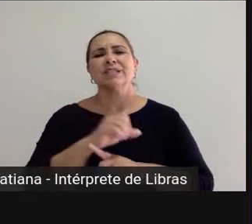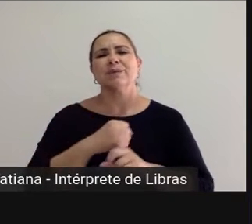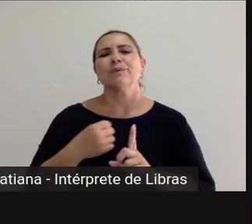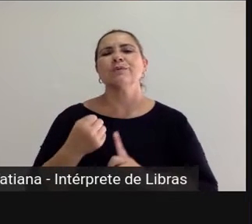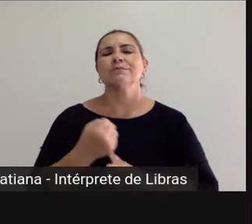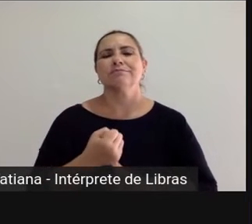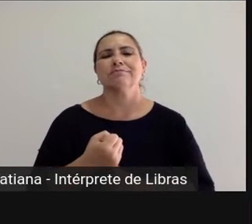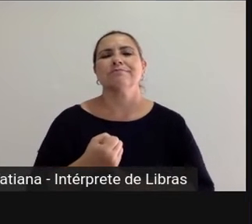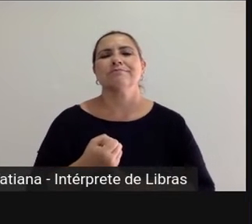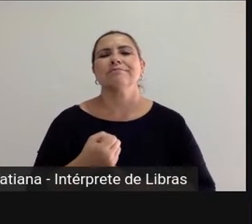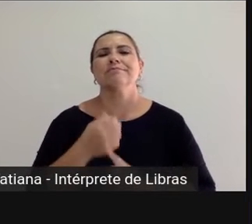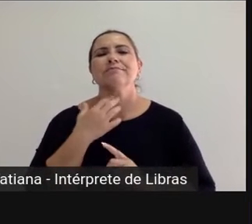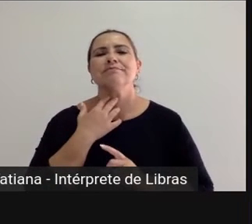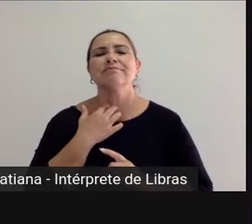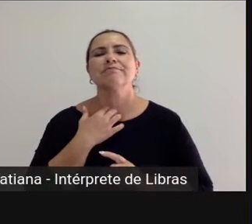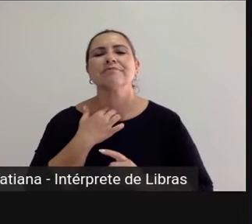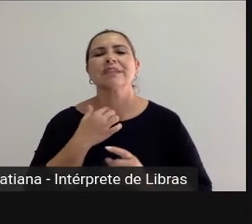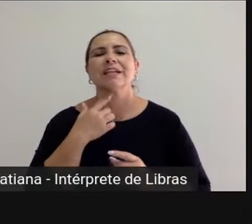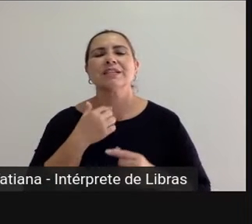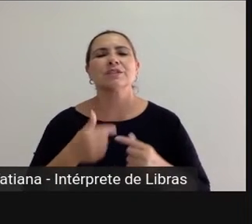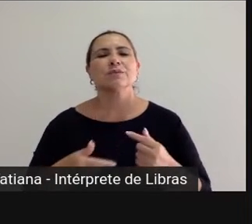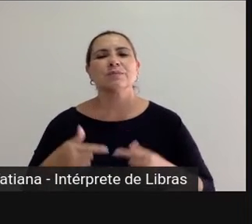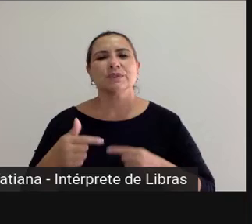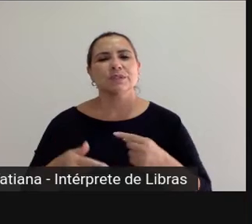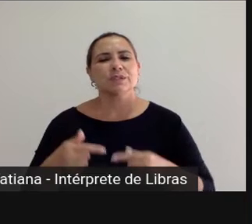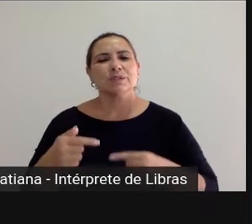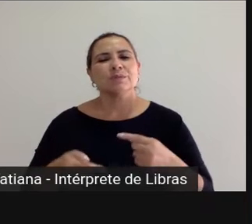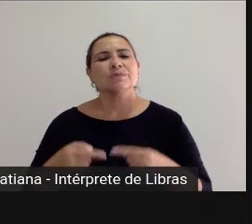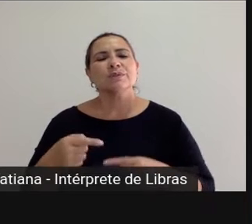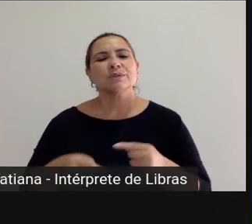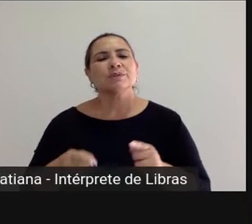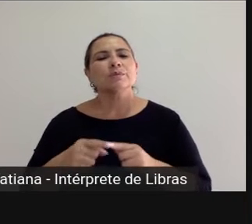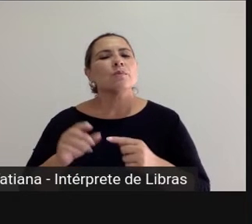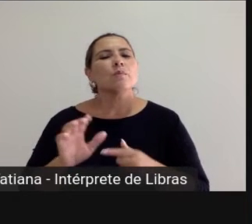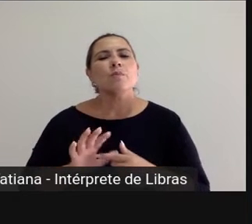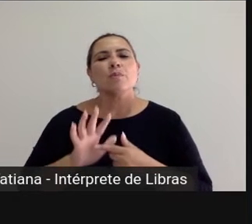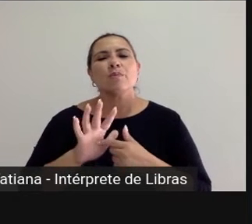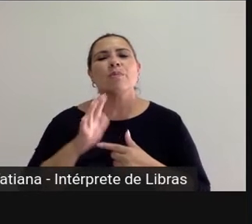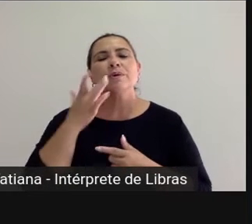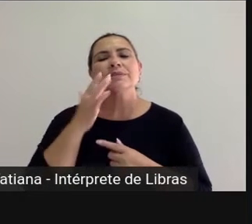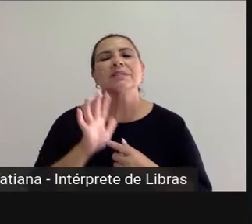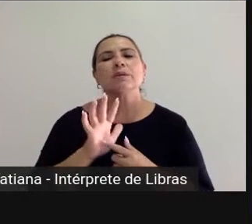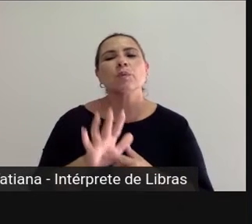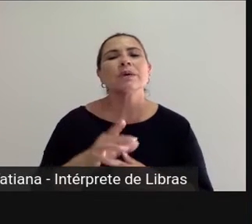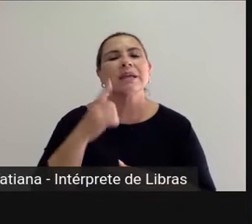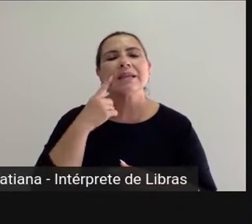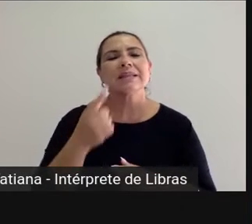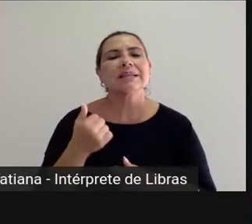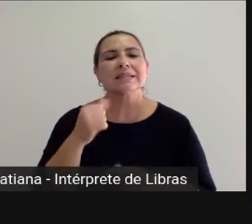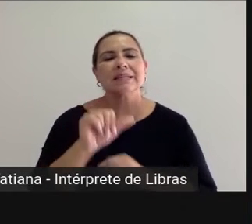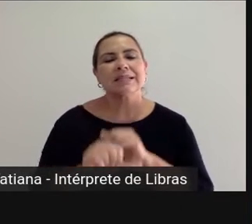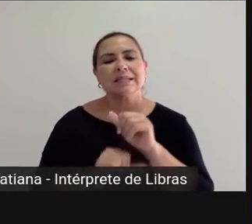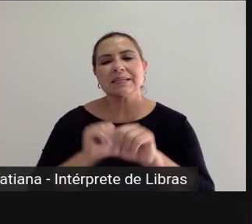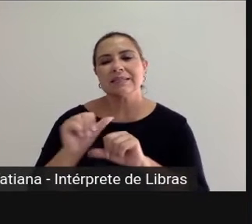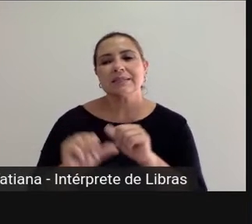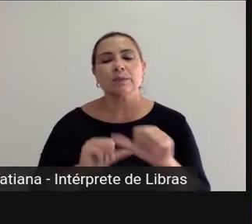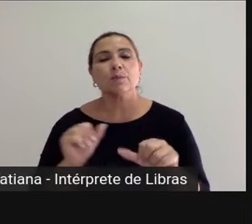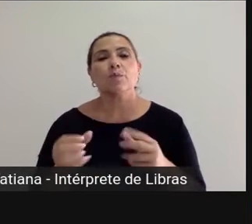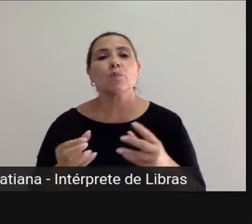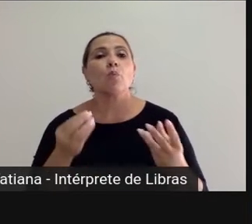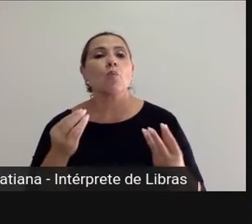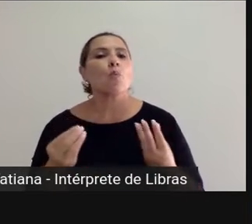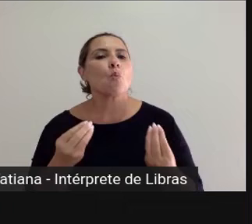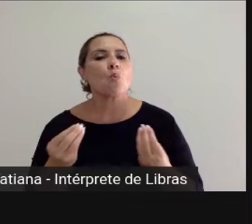Então, vindo um pouquinho já para o meu debate, né, eu quis justamente tentar fazer essa transposição de como que a